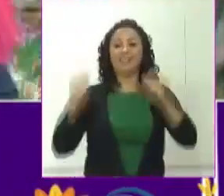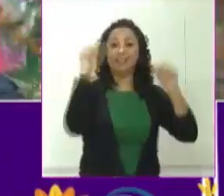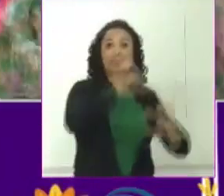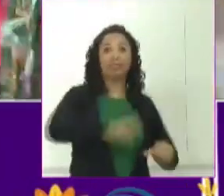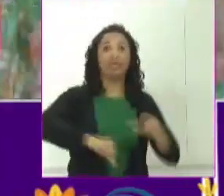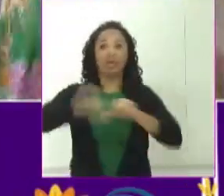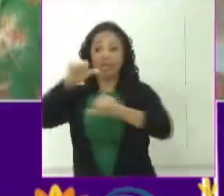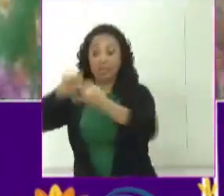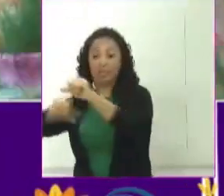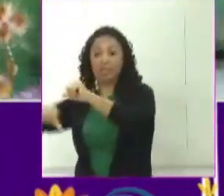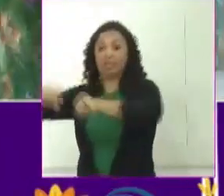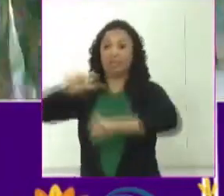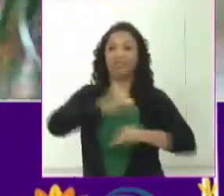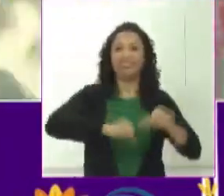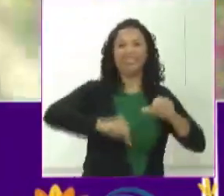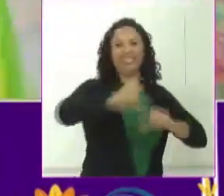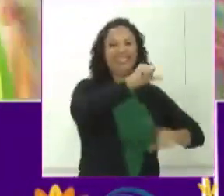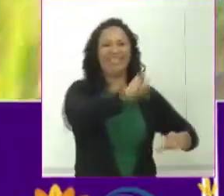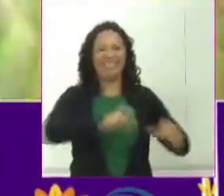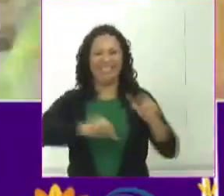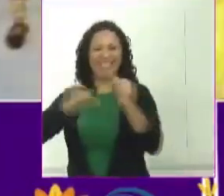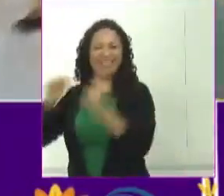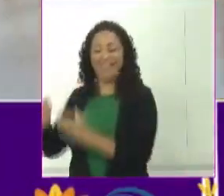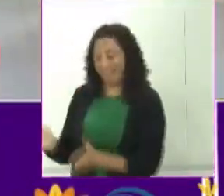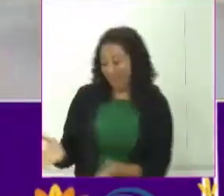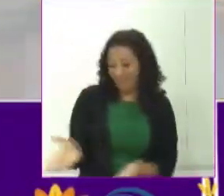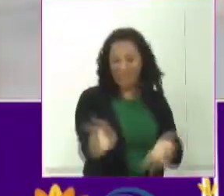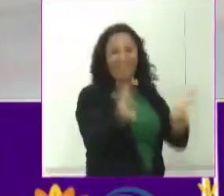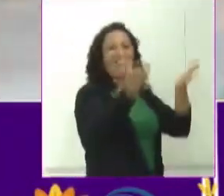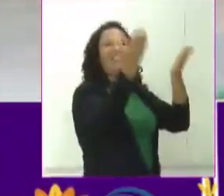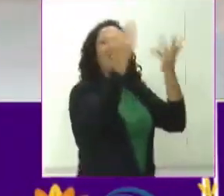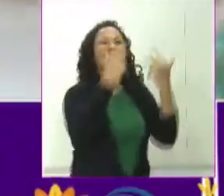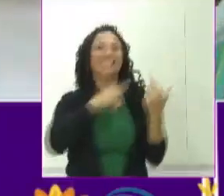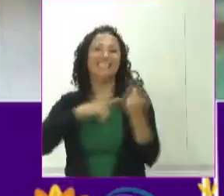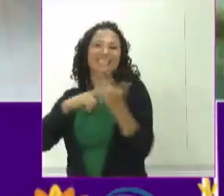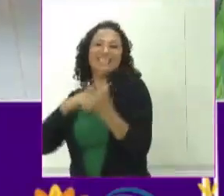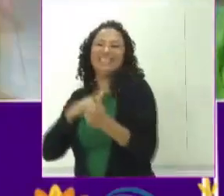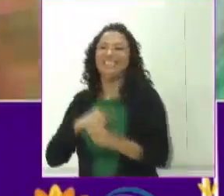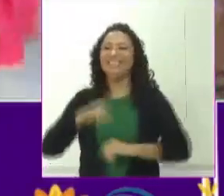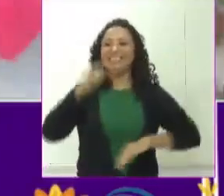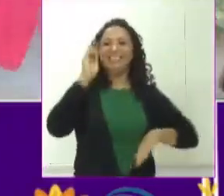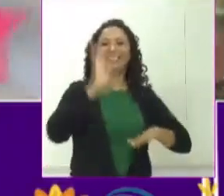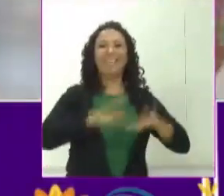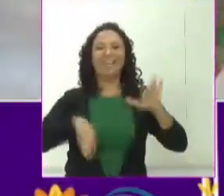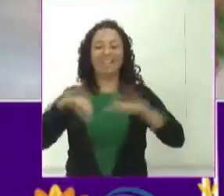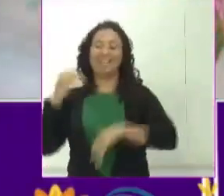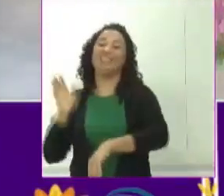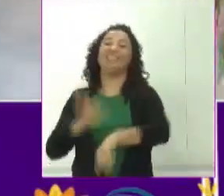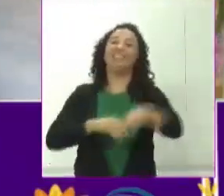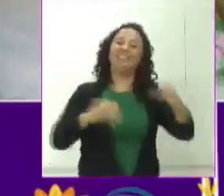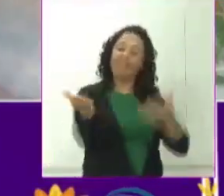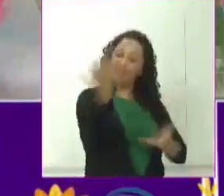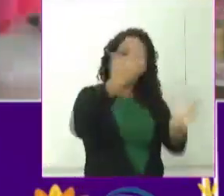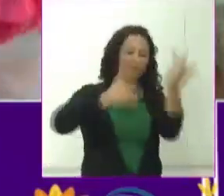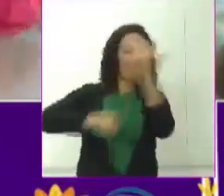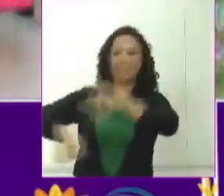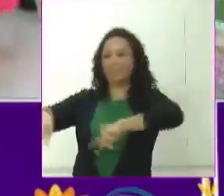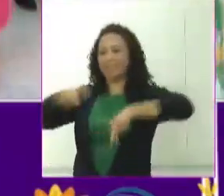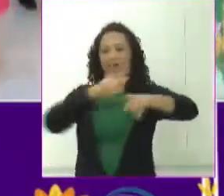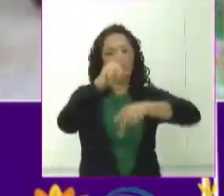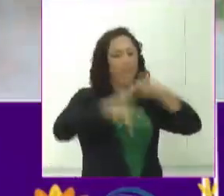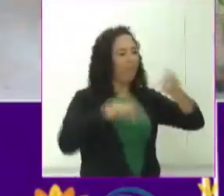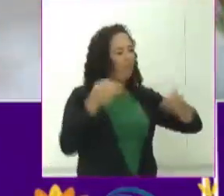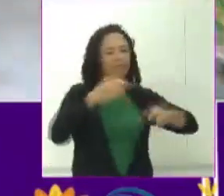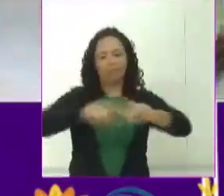trompete, trombone pode dobrar. Castiga a mão na zabumba, chama o povo pra